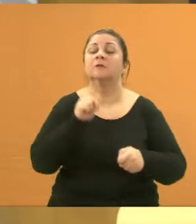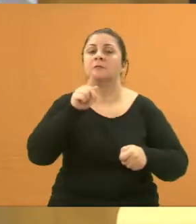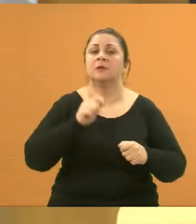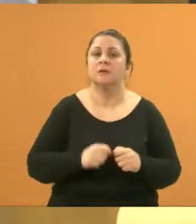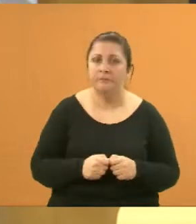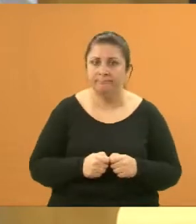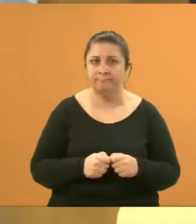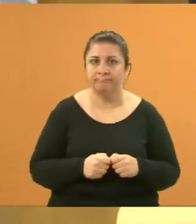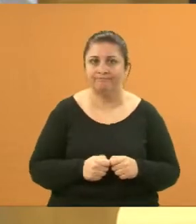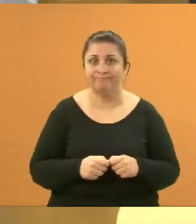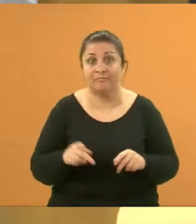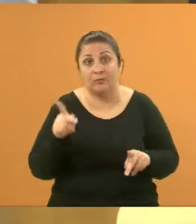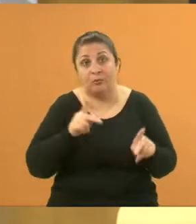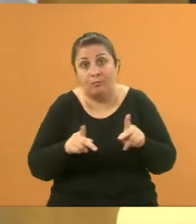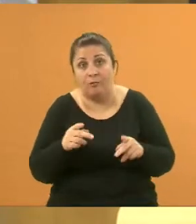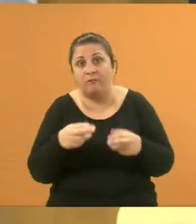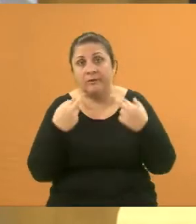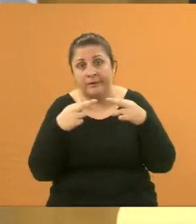fazendo?